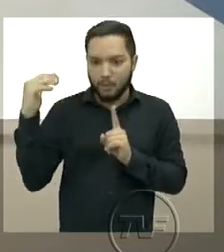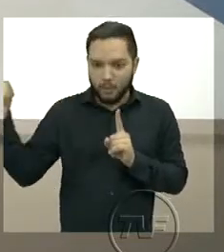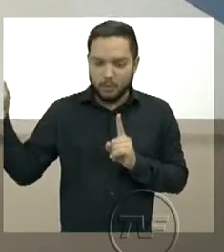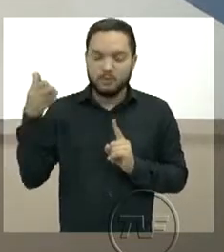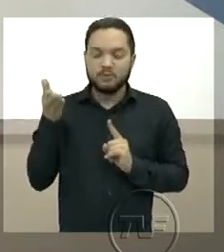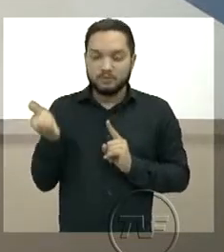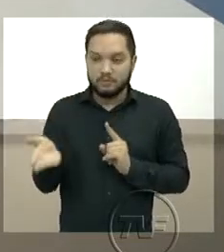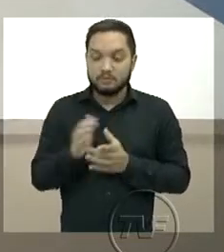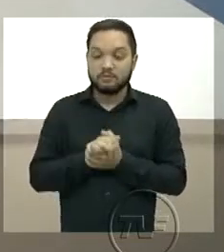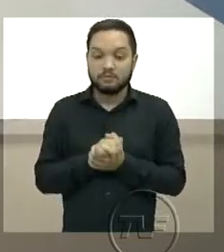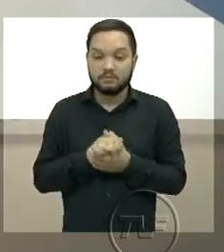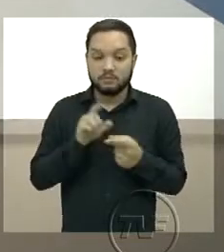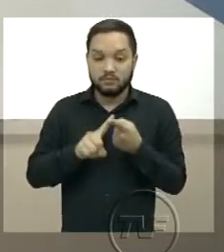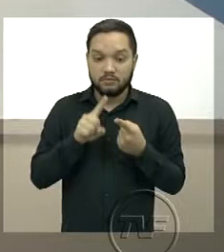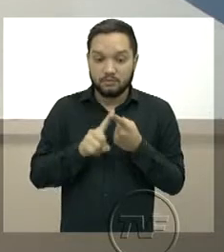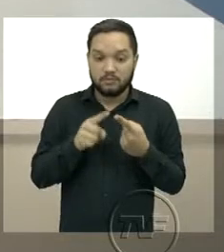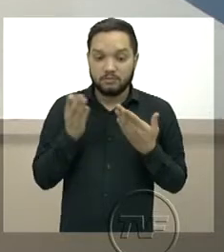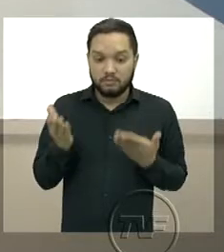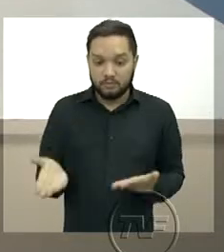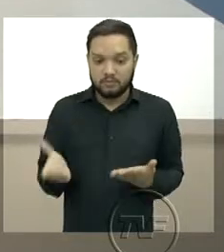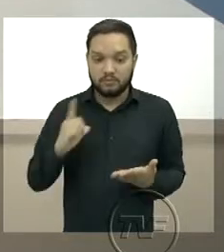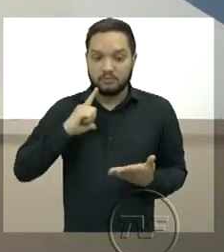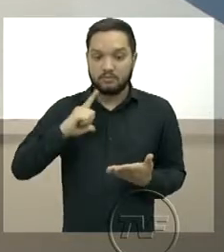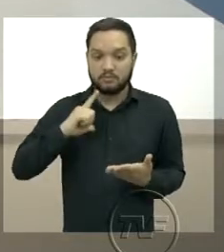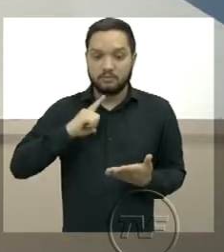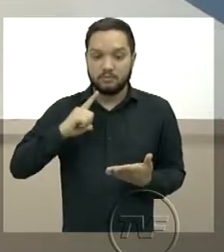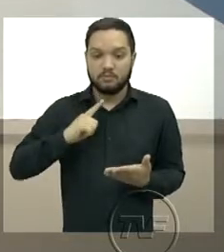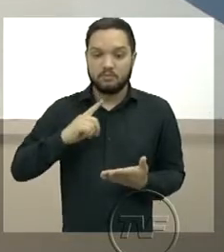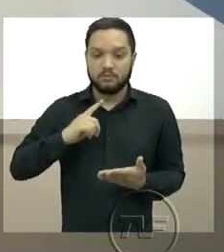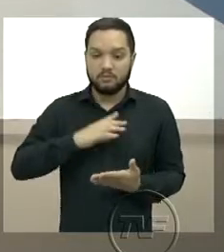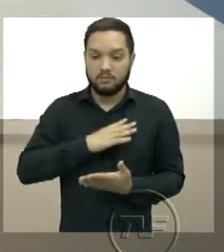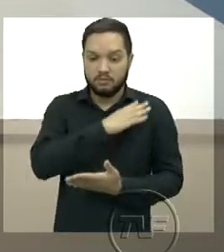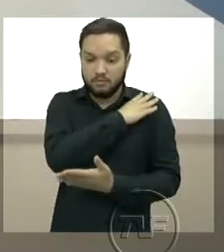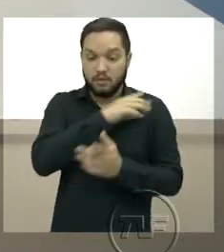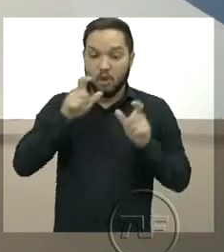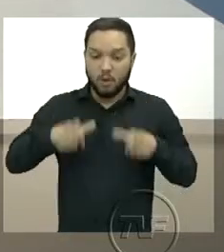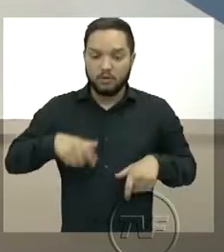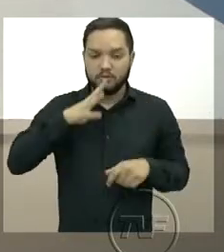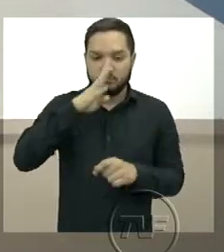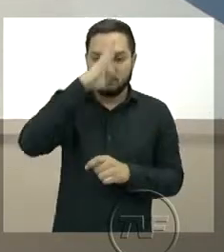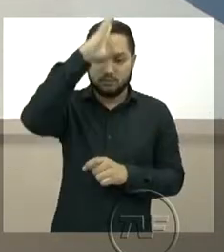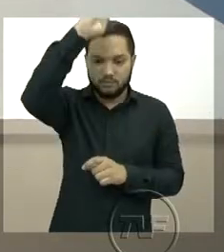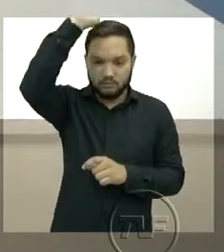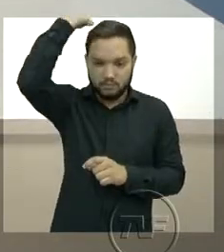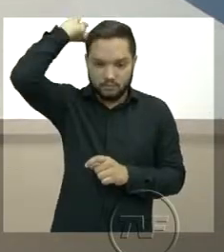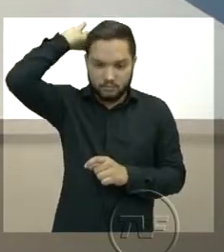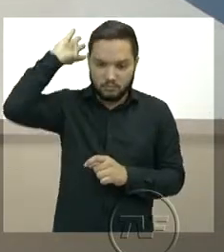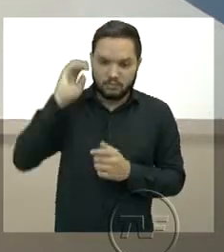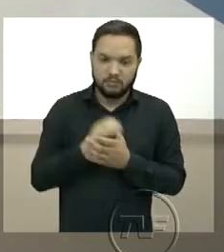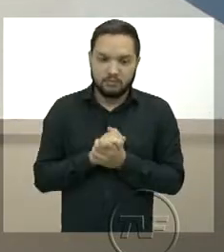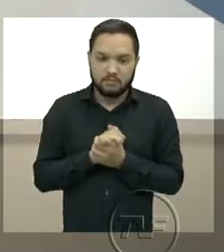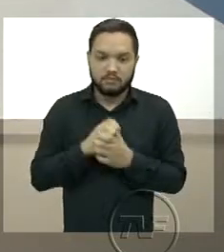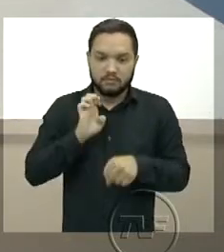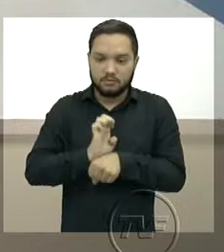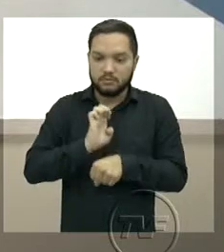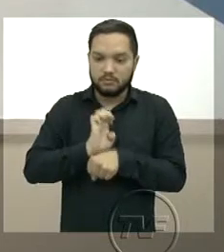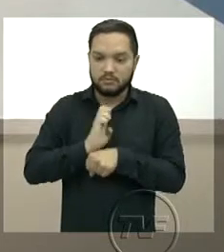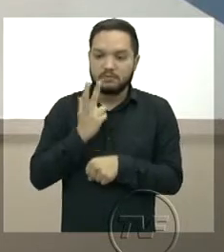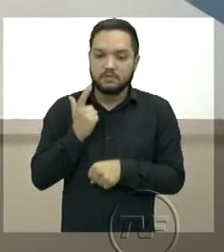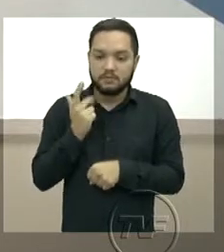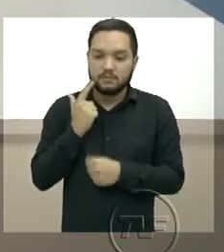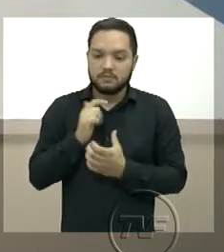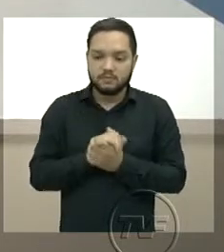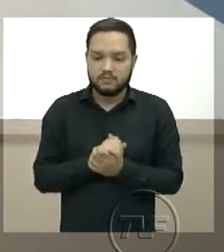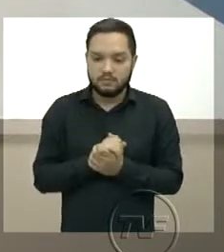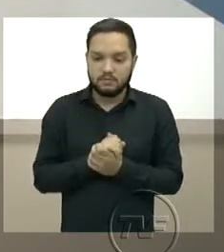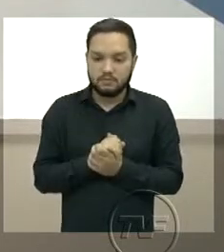também originário de uma força militar, que é o Corpo de Bombeiros Militar do Estado do Ceará.